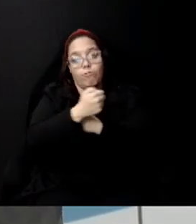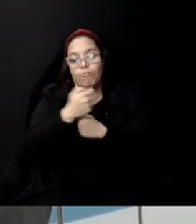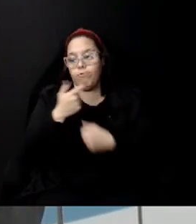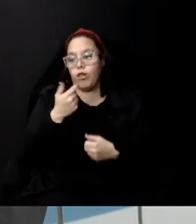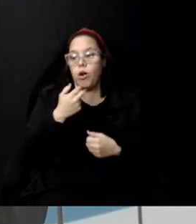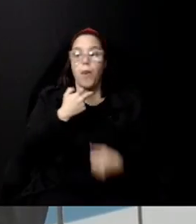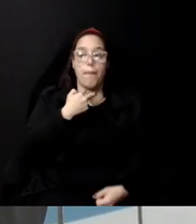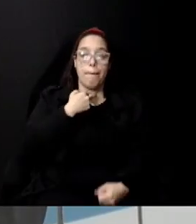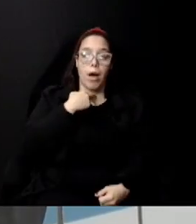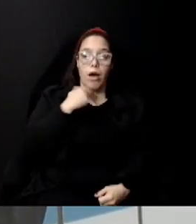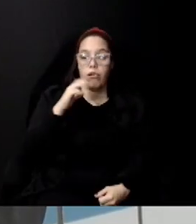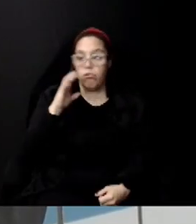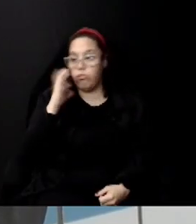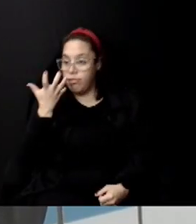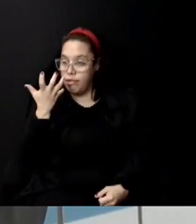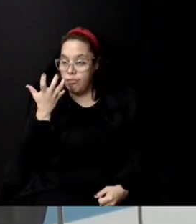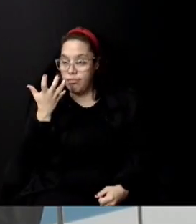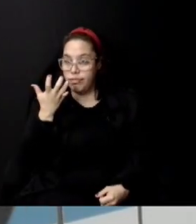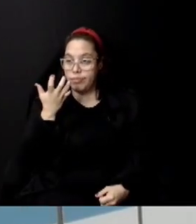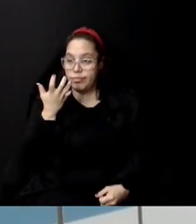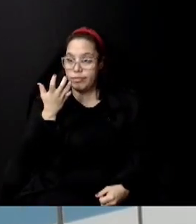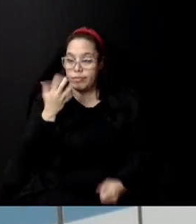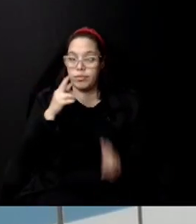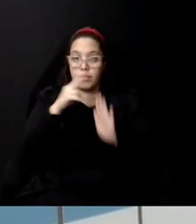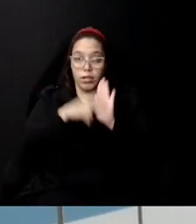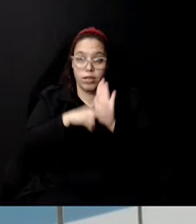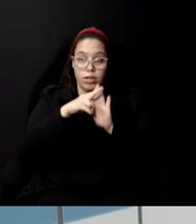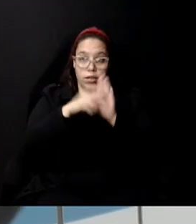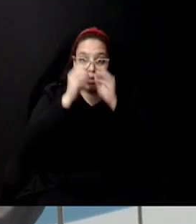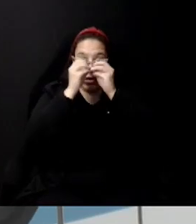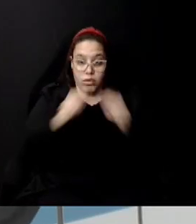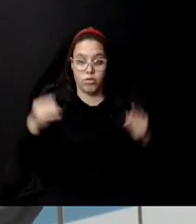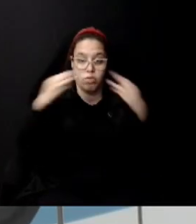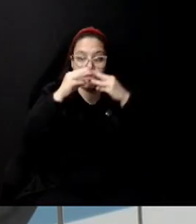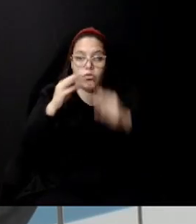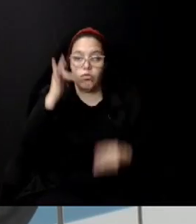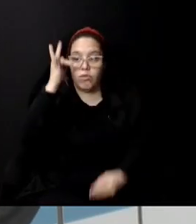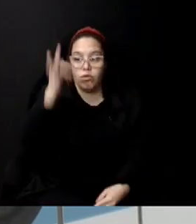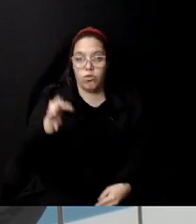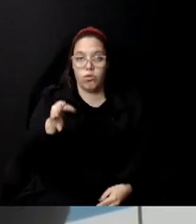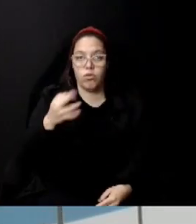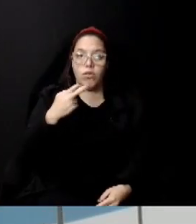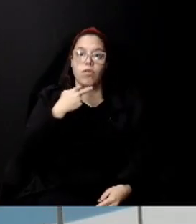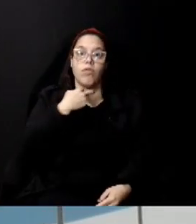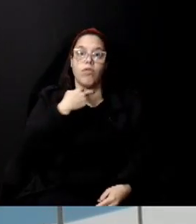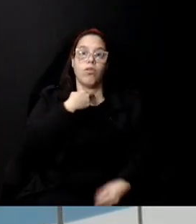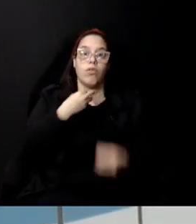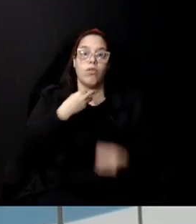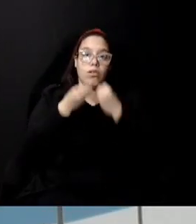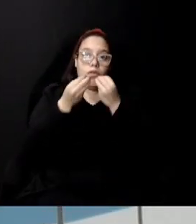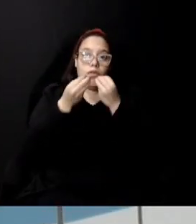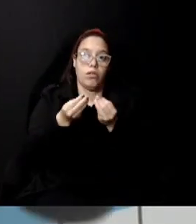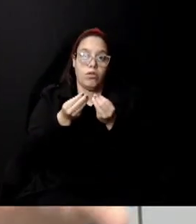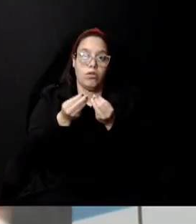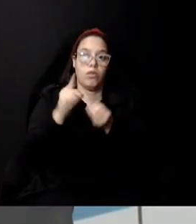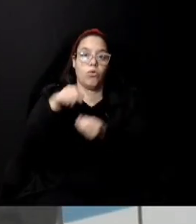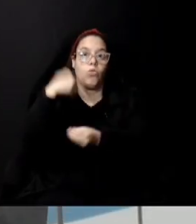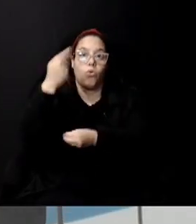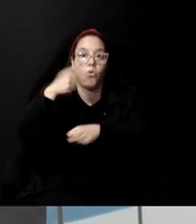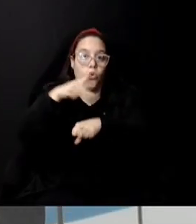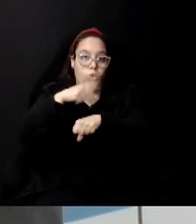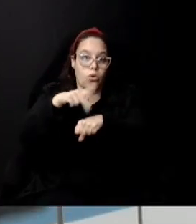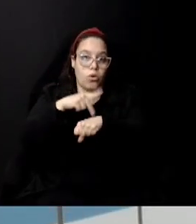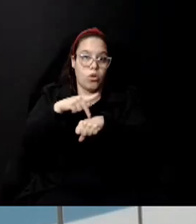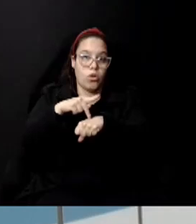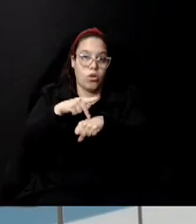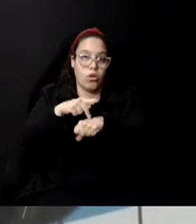deve ser objeto de relatório da ONU no futuro, o que não deve acontecer é a entrega para um outro país, para que essas pessoas sejam